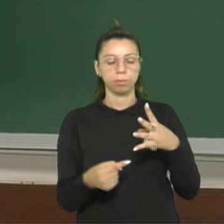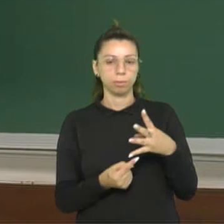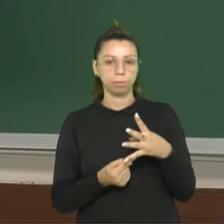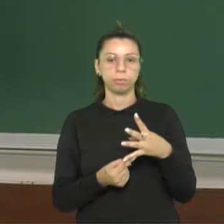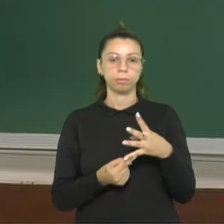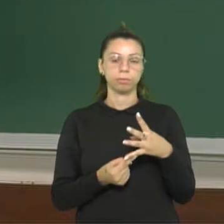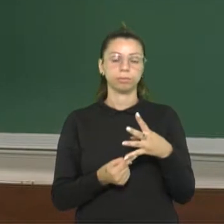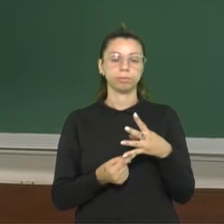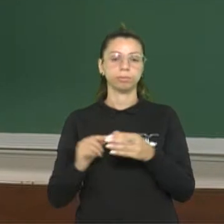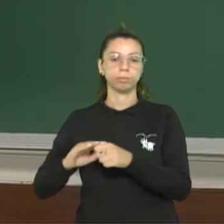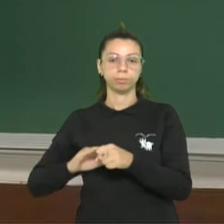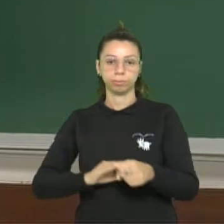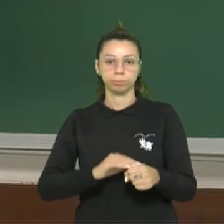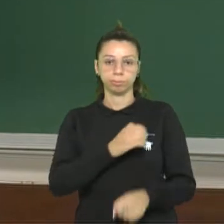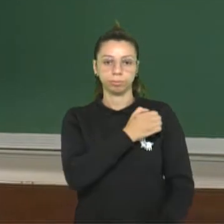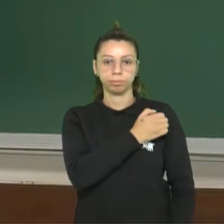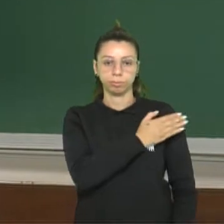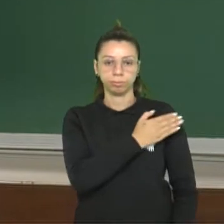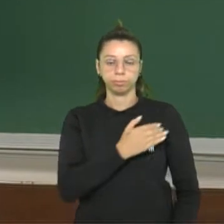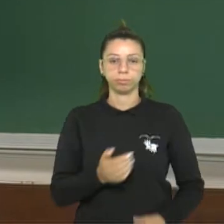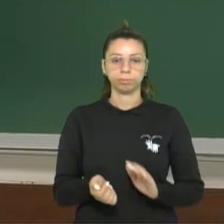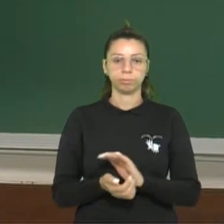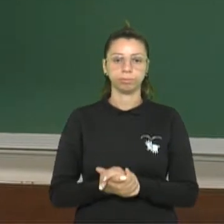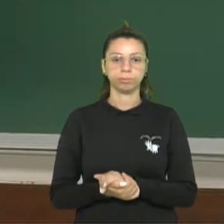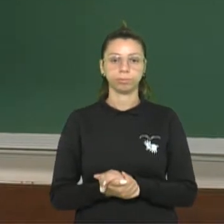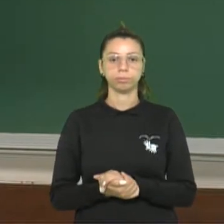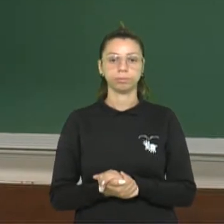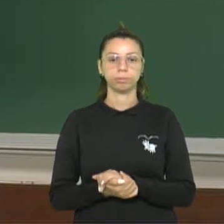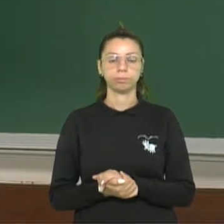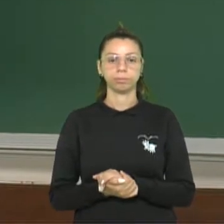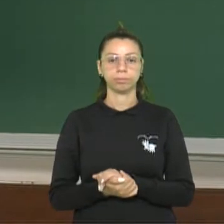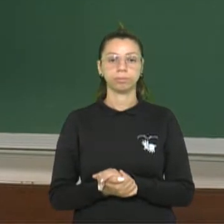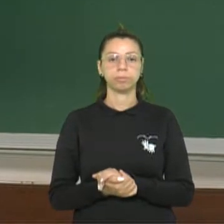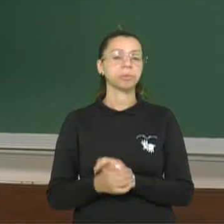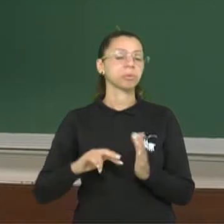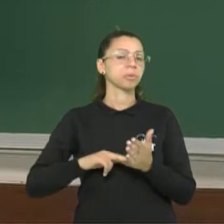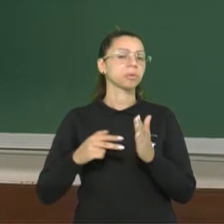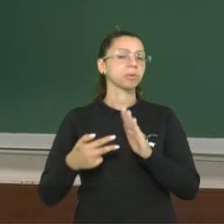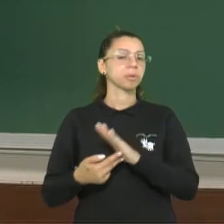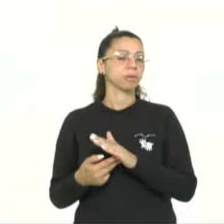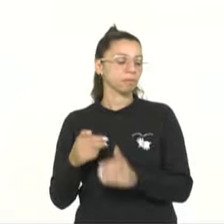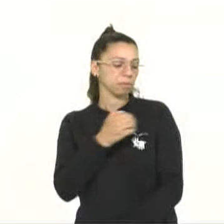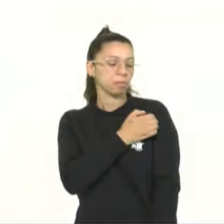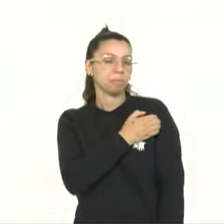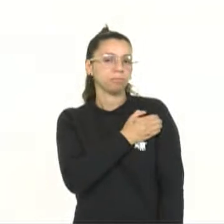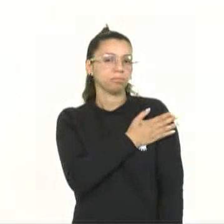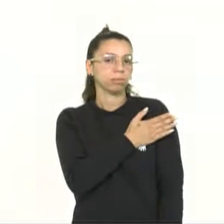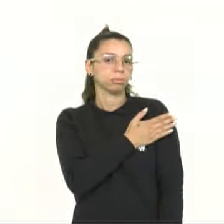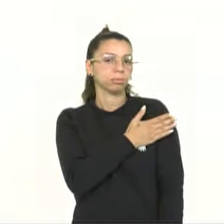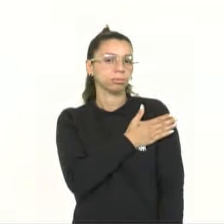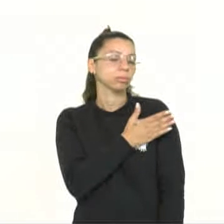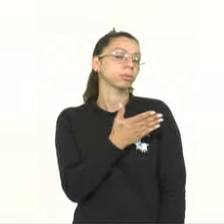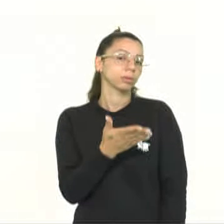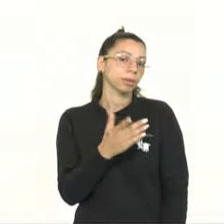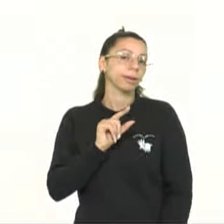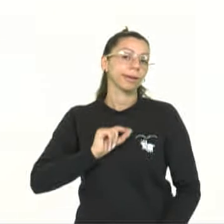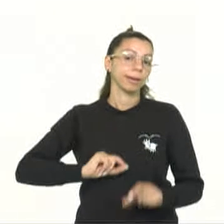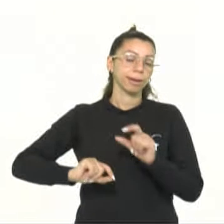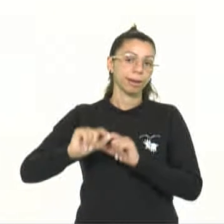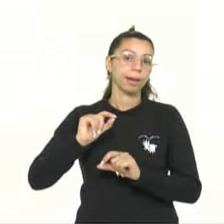de discriminación. El racismo. O que é ser racista? É pensar que há